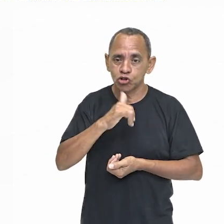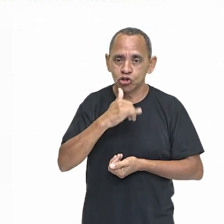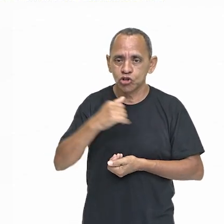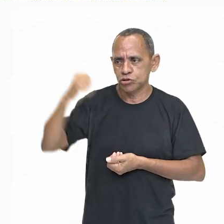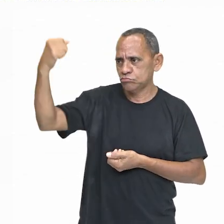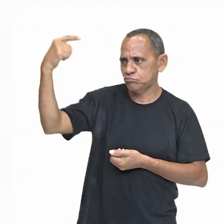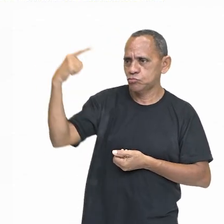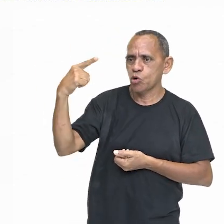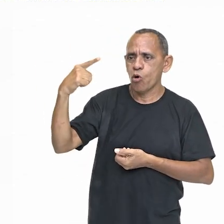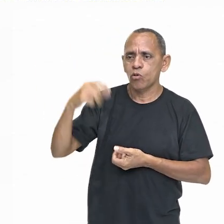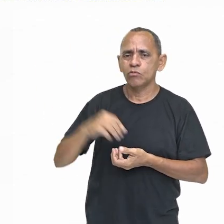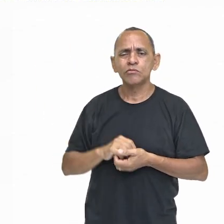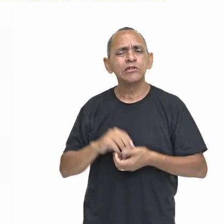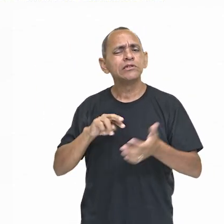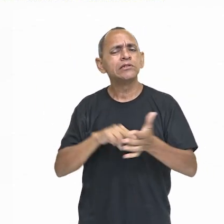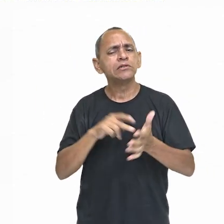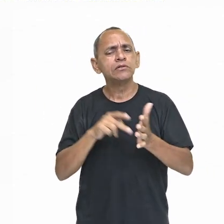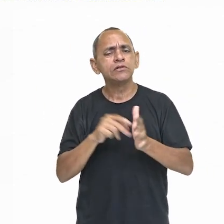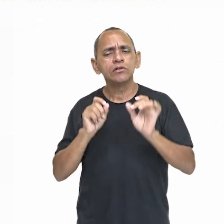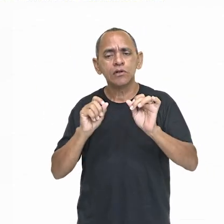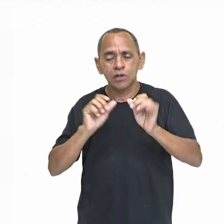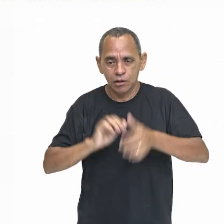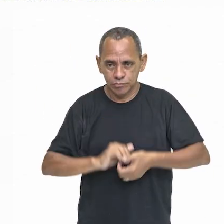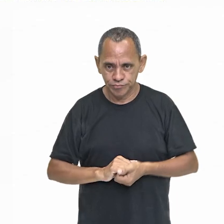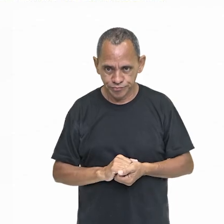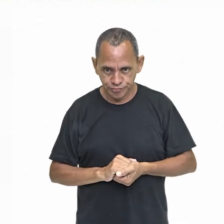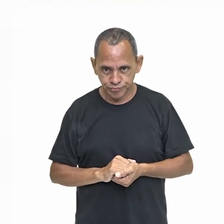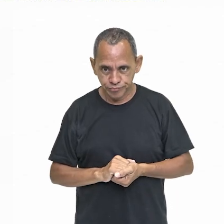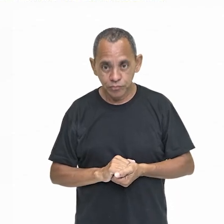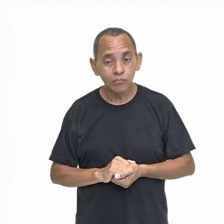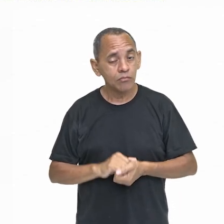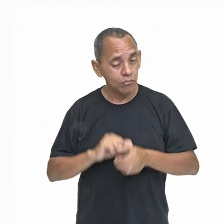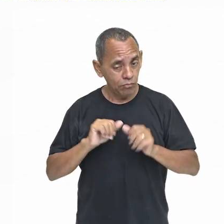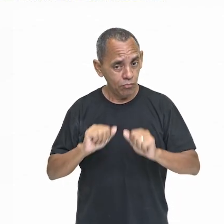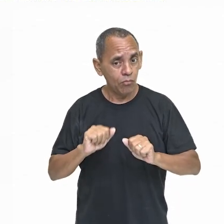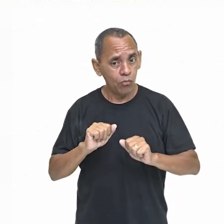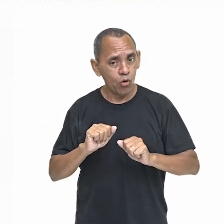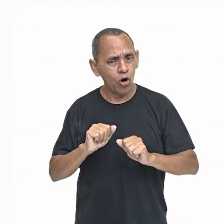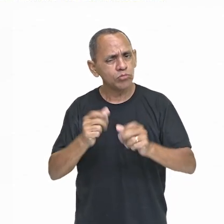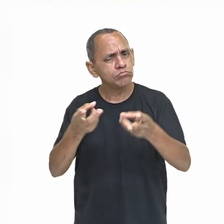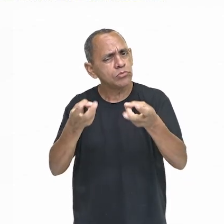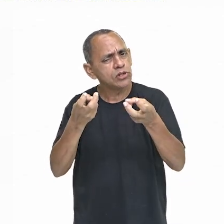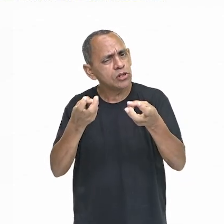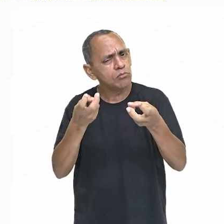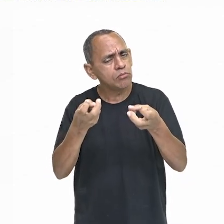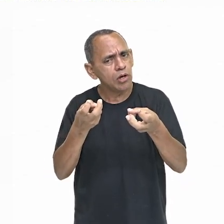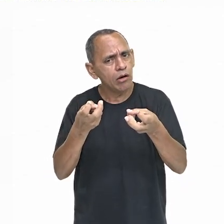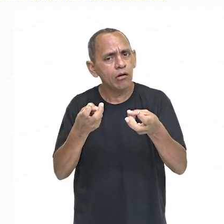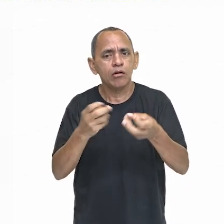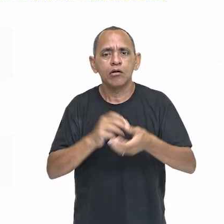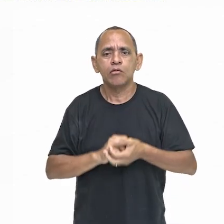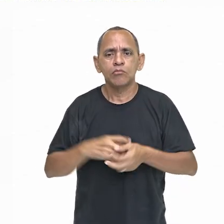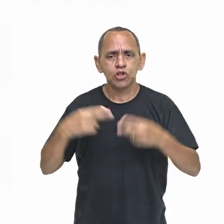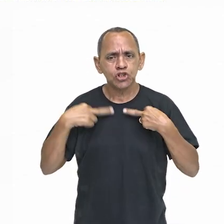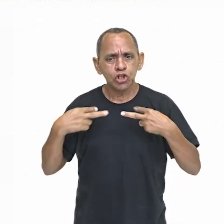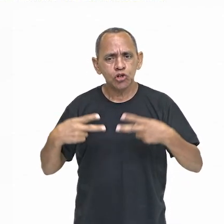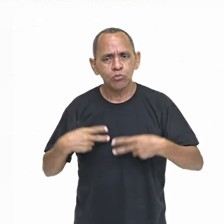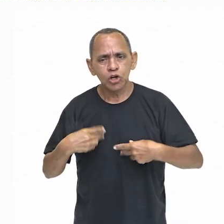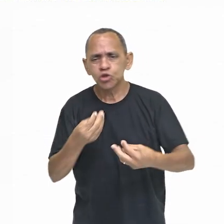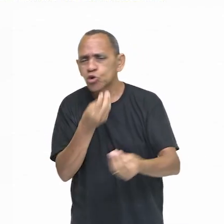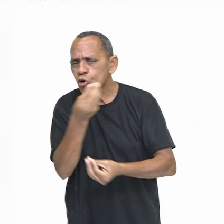é essa energia solar? A energia solar pode ser percebida por nós sob